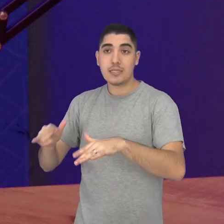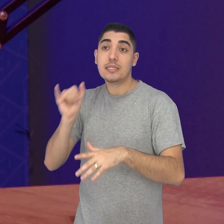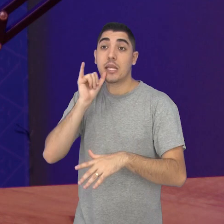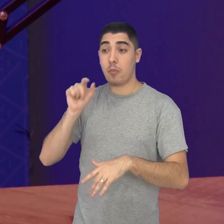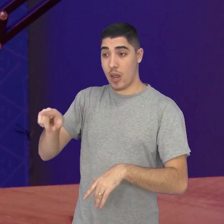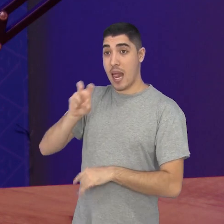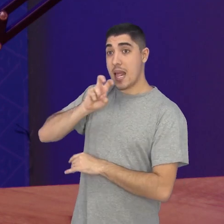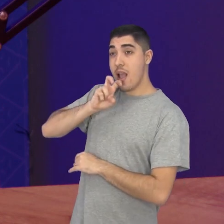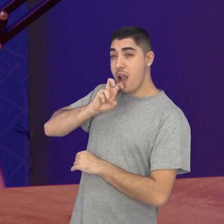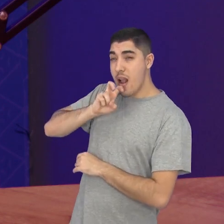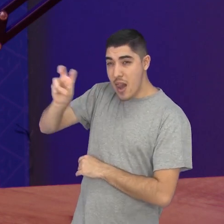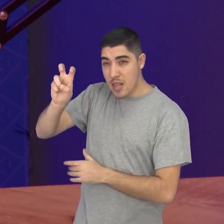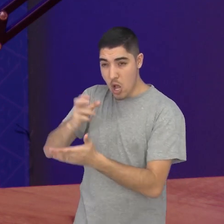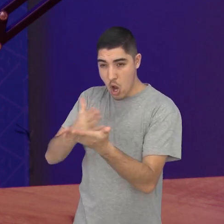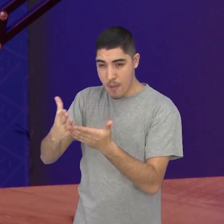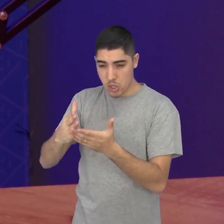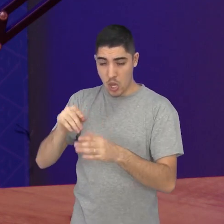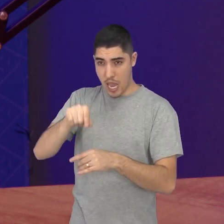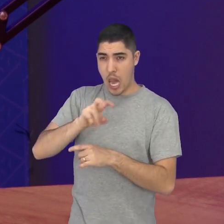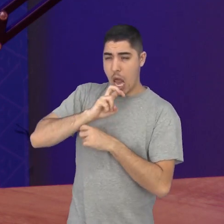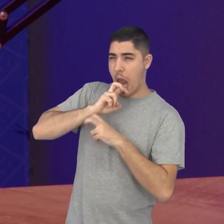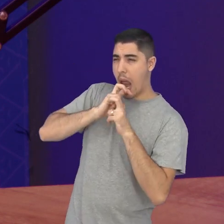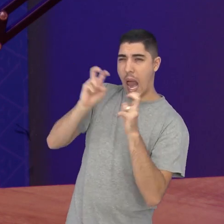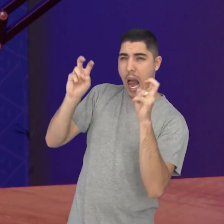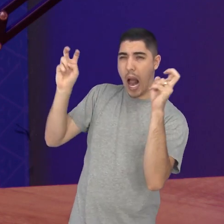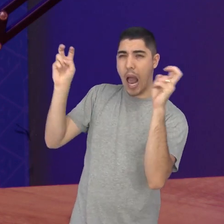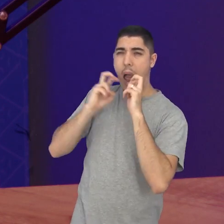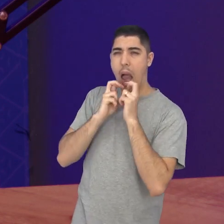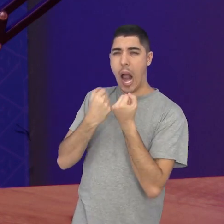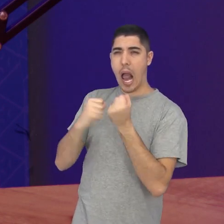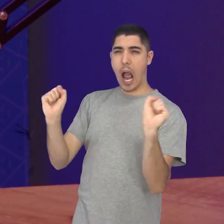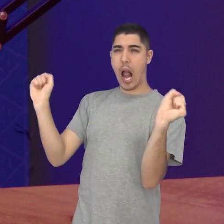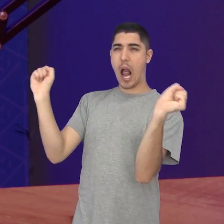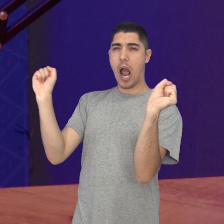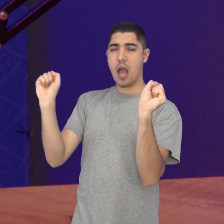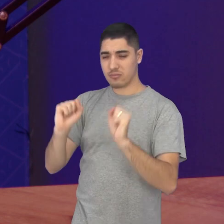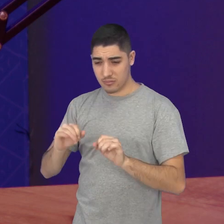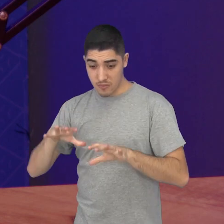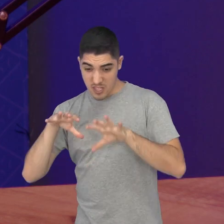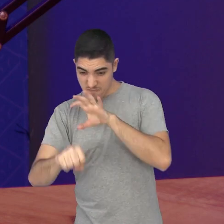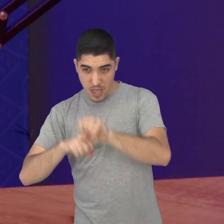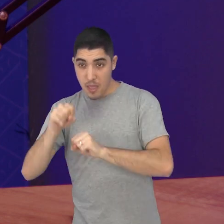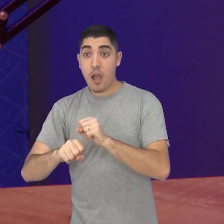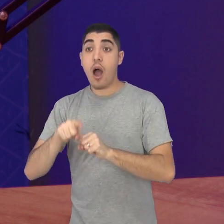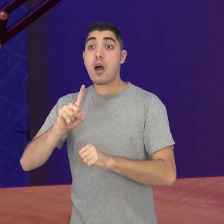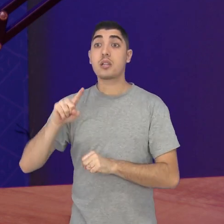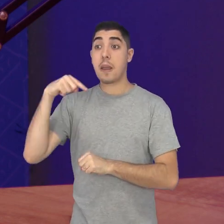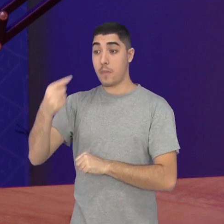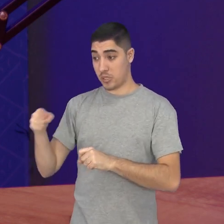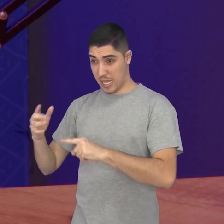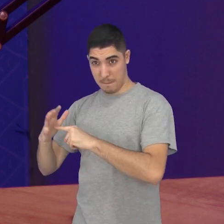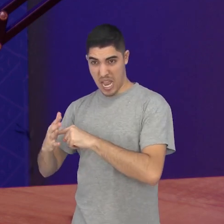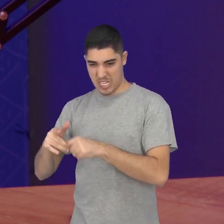momento que o grito fosse extraído delas, com, né, toda a força que elas têm, e todo o ar e tudo mais, elas